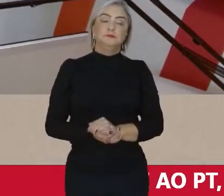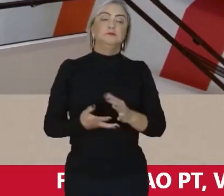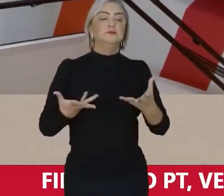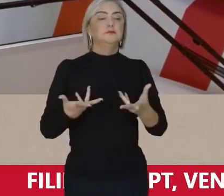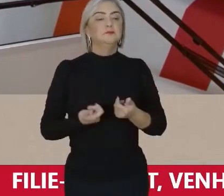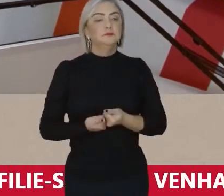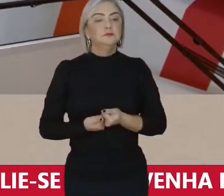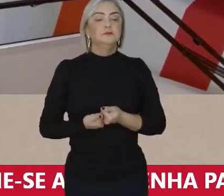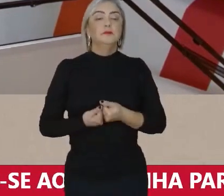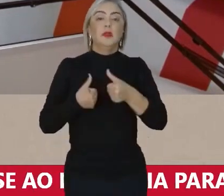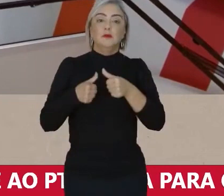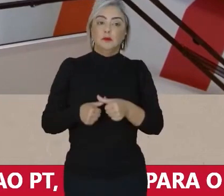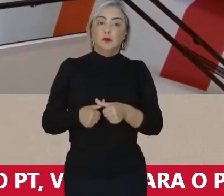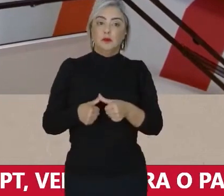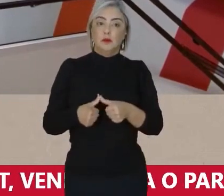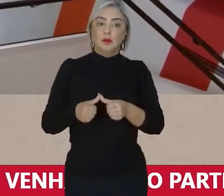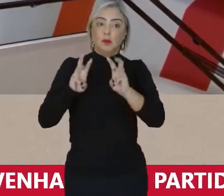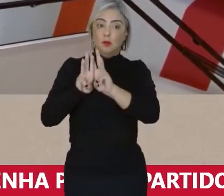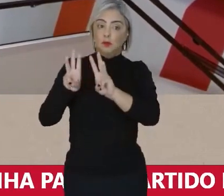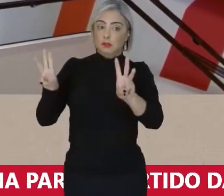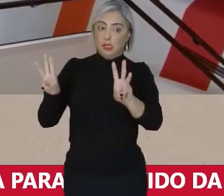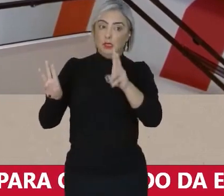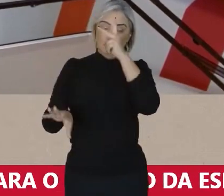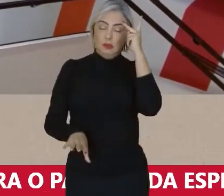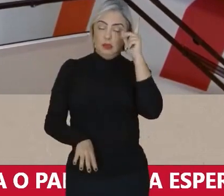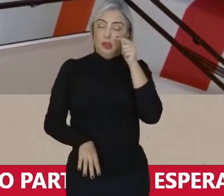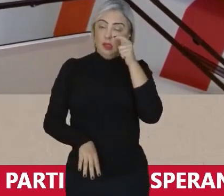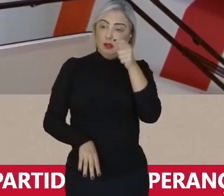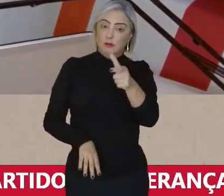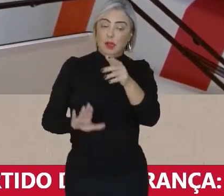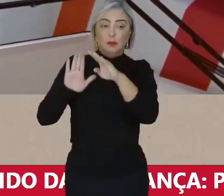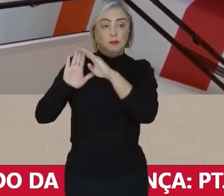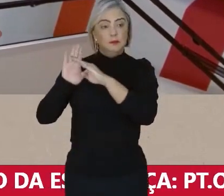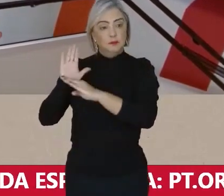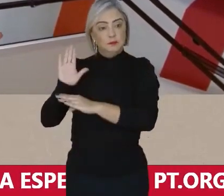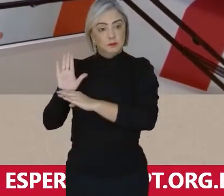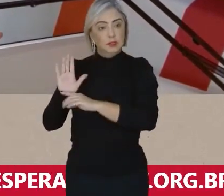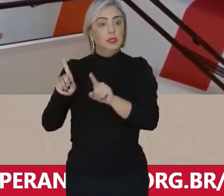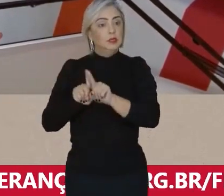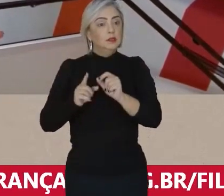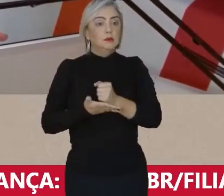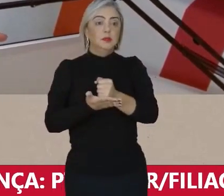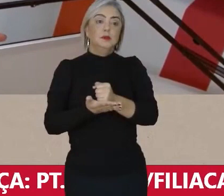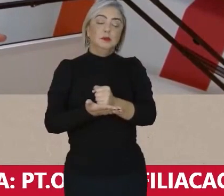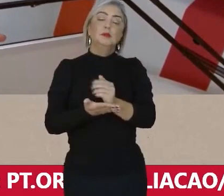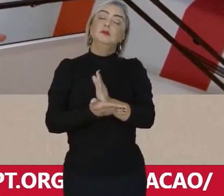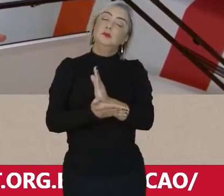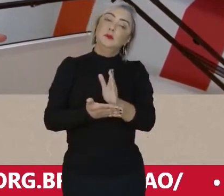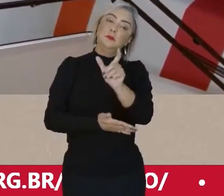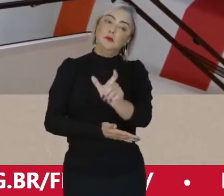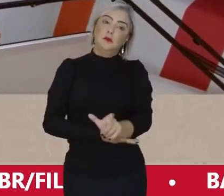Maravilha, Renato. Então, ficou aí o site para quem quiser acompanhar tanto a programação e também colaborar de alguma